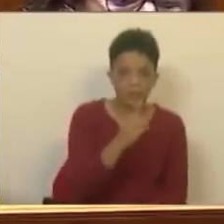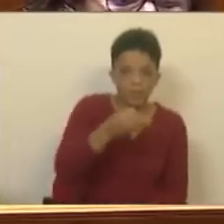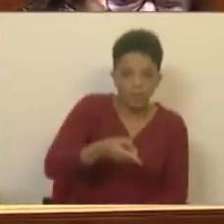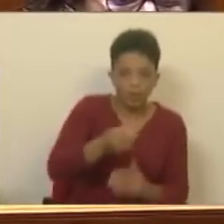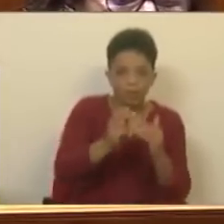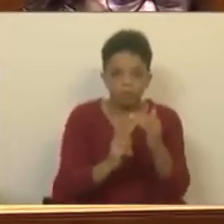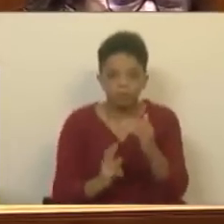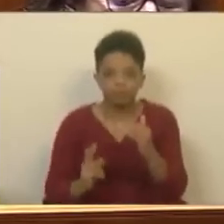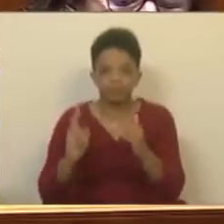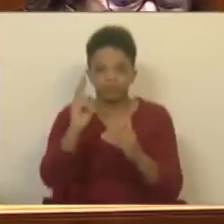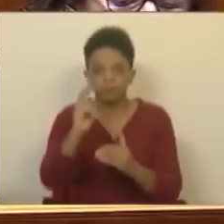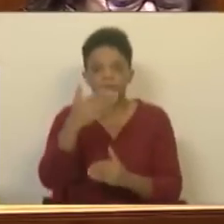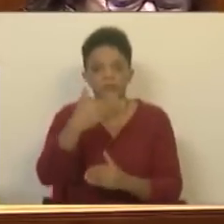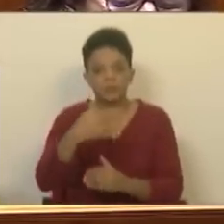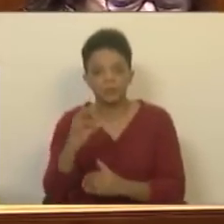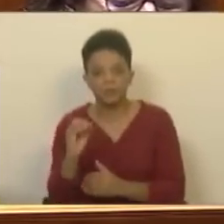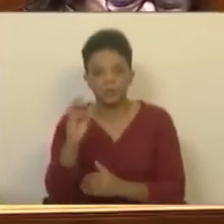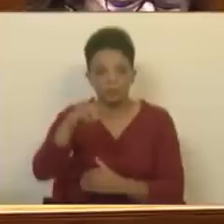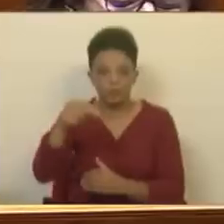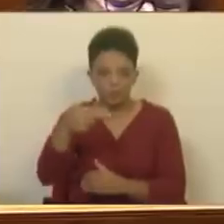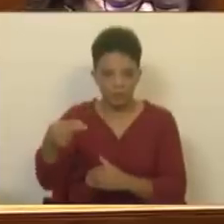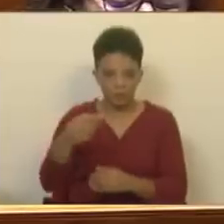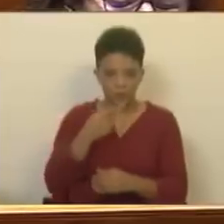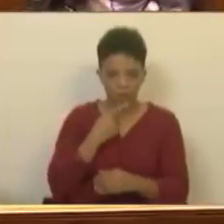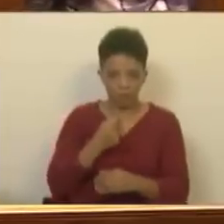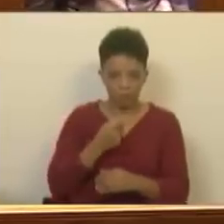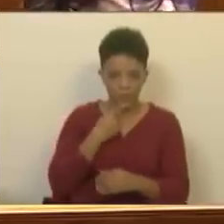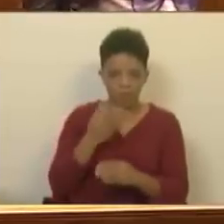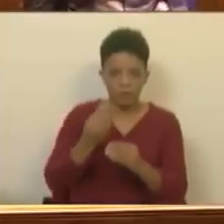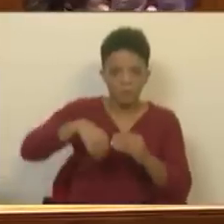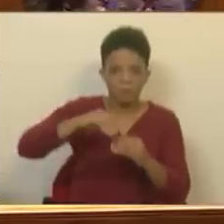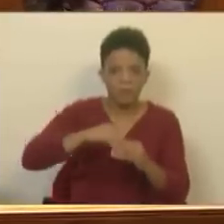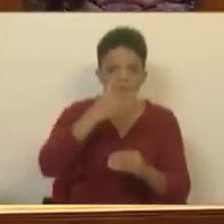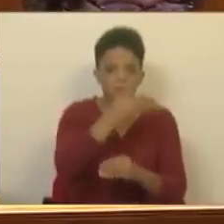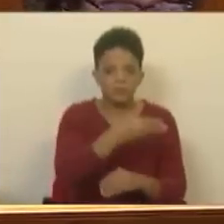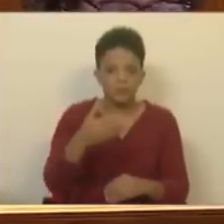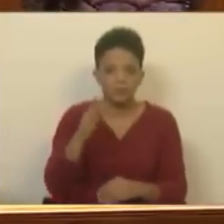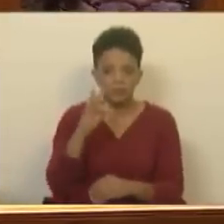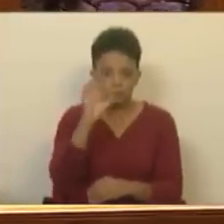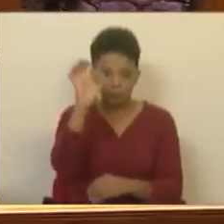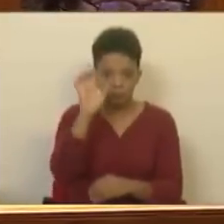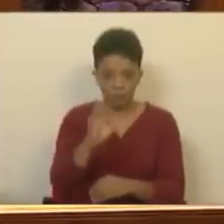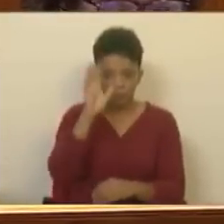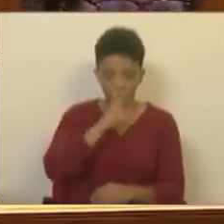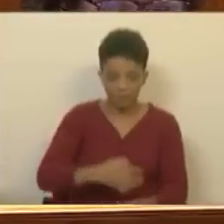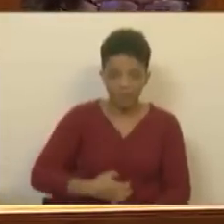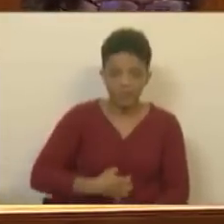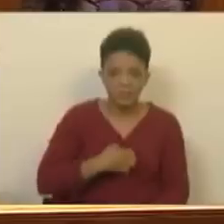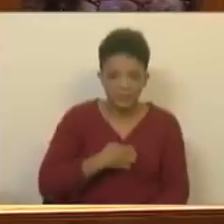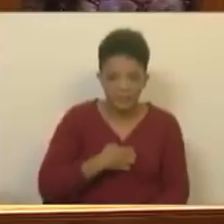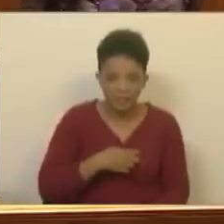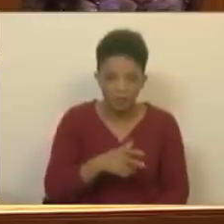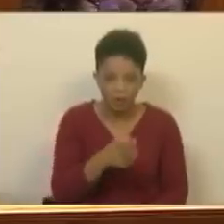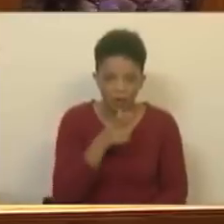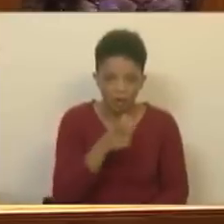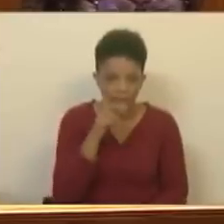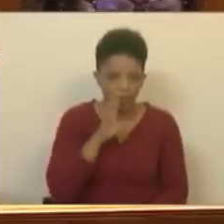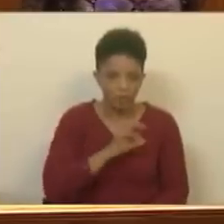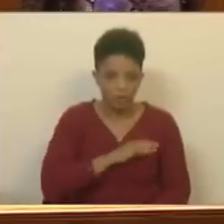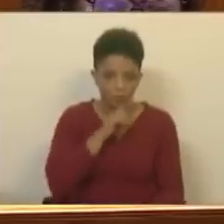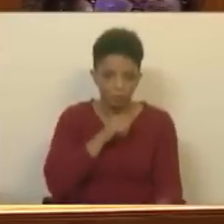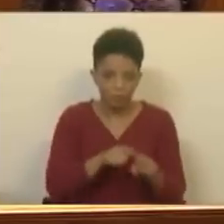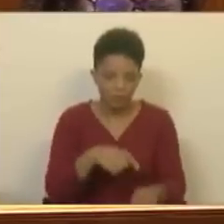para 140 milhões de euros é mais 114% se considera isto desastroso senhora deputada